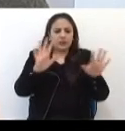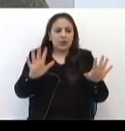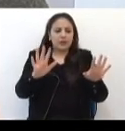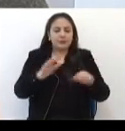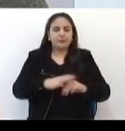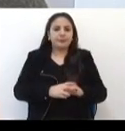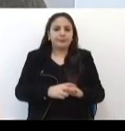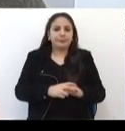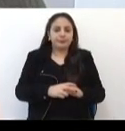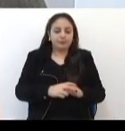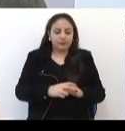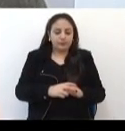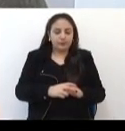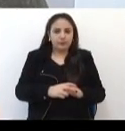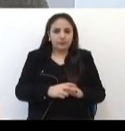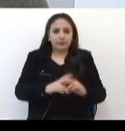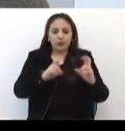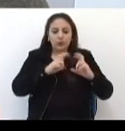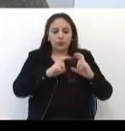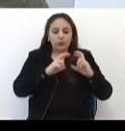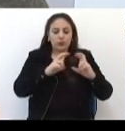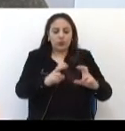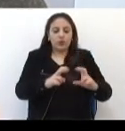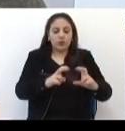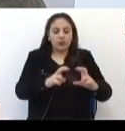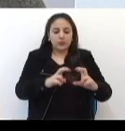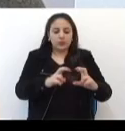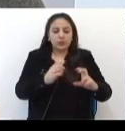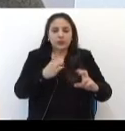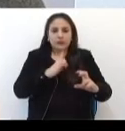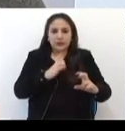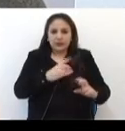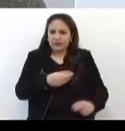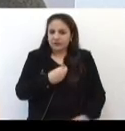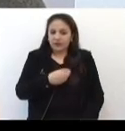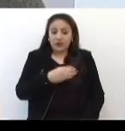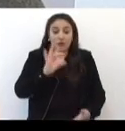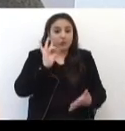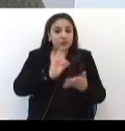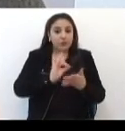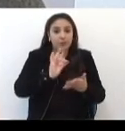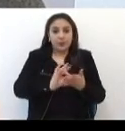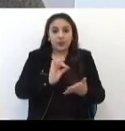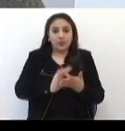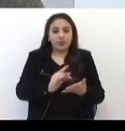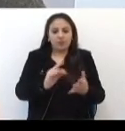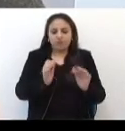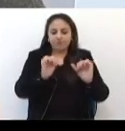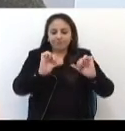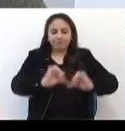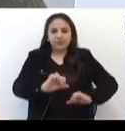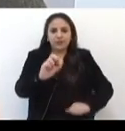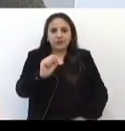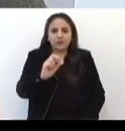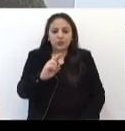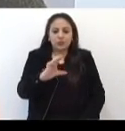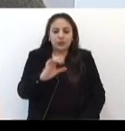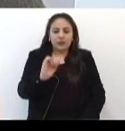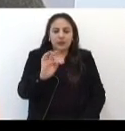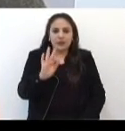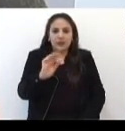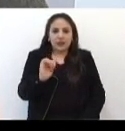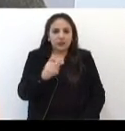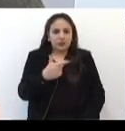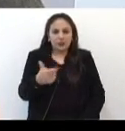reunião que nós fizemos com ele, né? Que um ônibus encontra sucateado, realmente, né? E já está em cima do cepo,